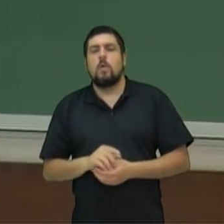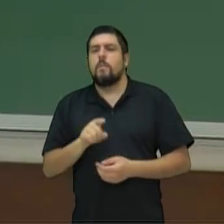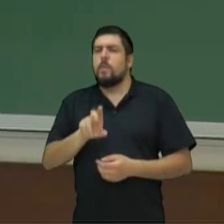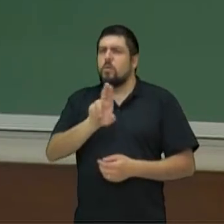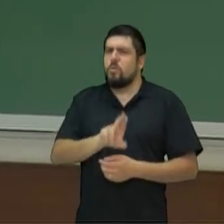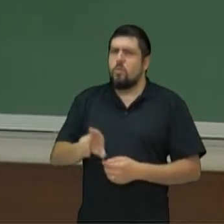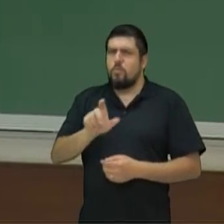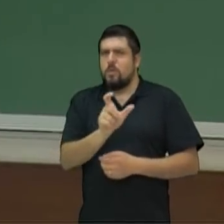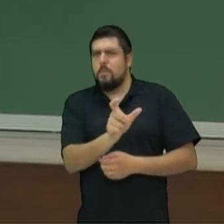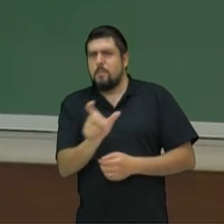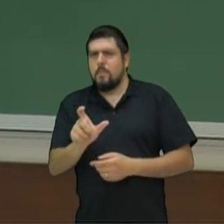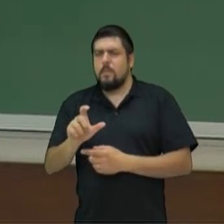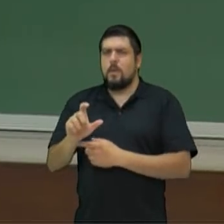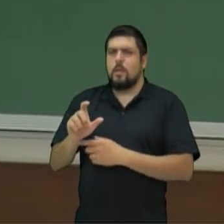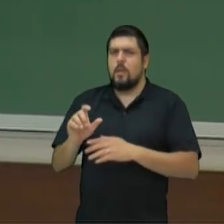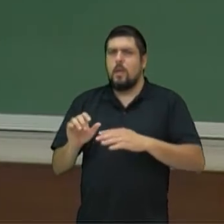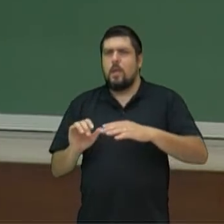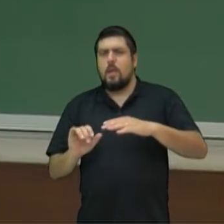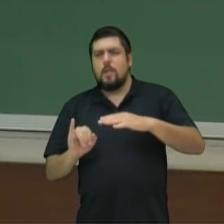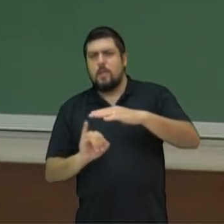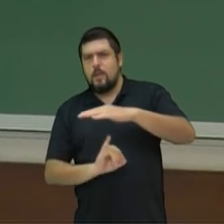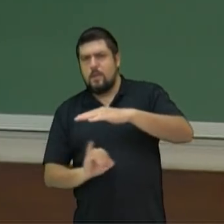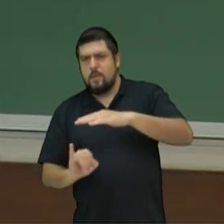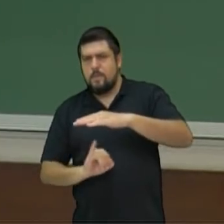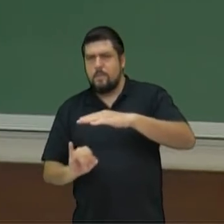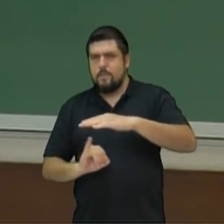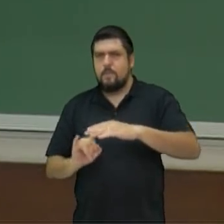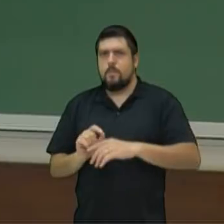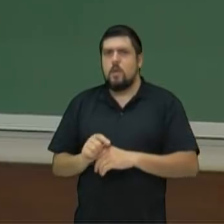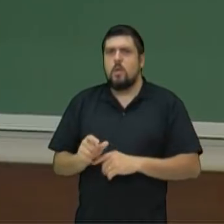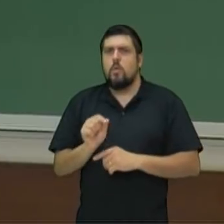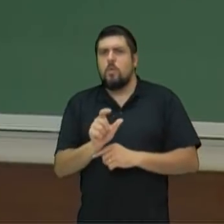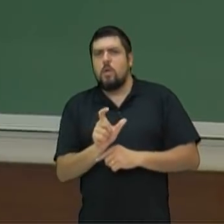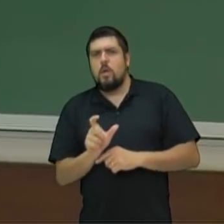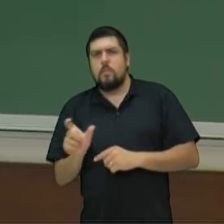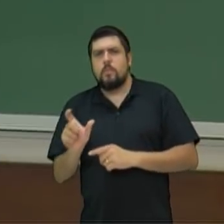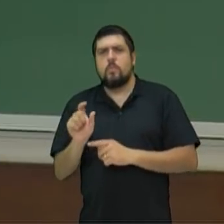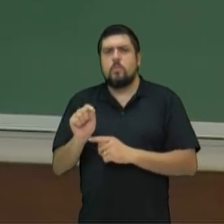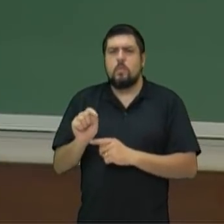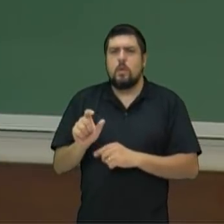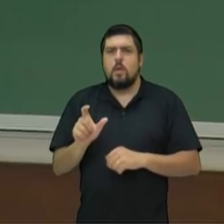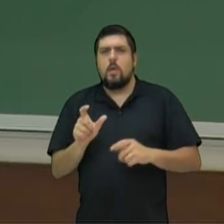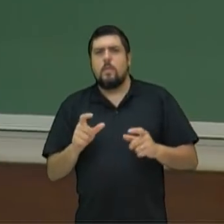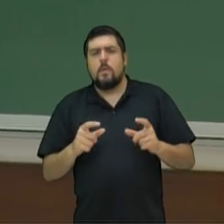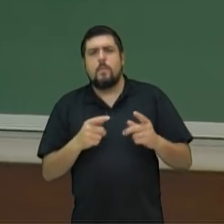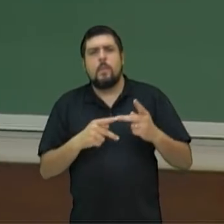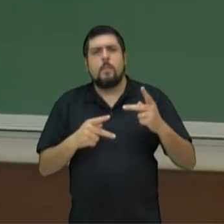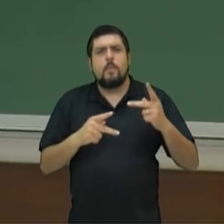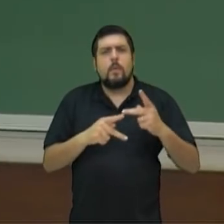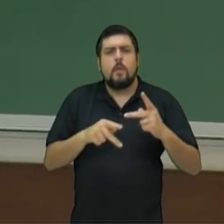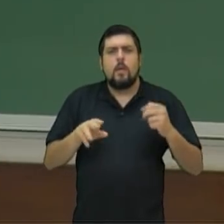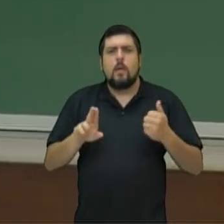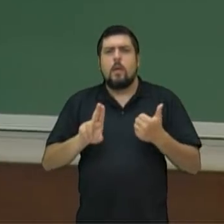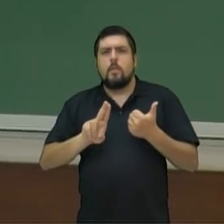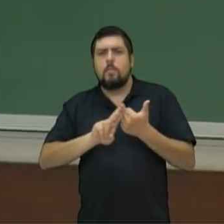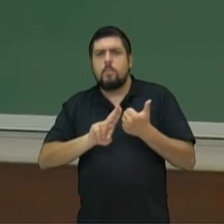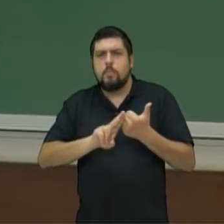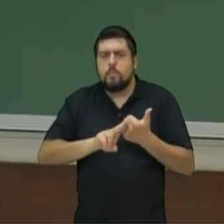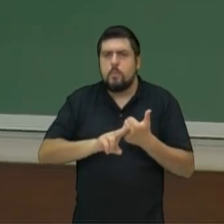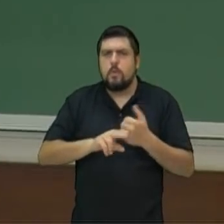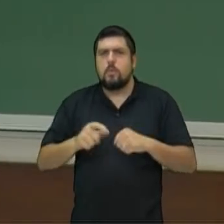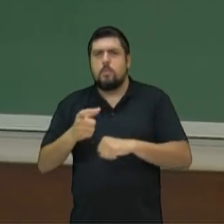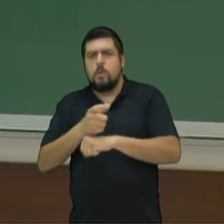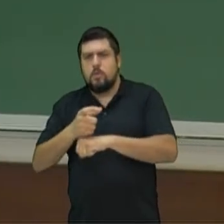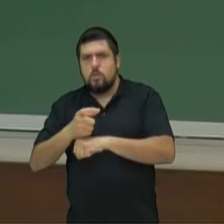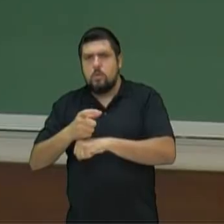isso aqui é coloquial, tá? Esse pronome não é pronome substantivo, ele é pronome adjetivo, ele só pode cumprir a função de pronome adjetivo. Me